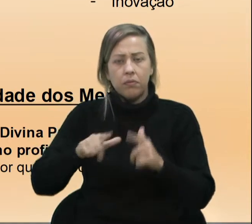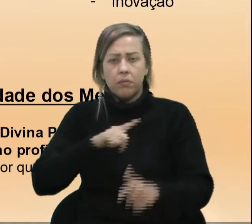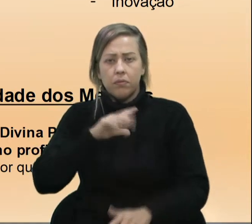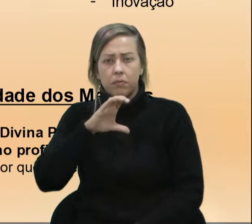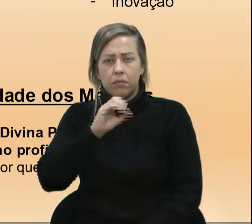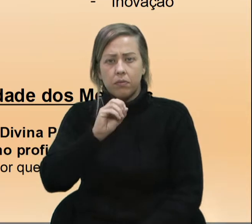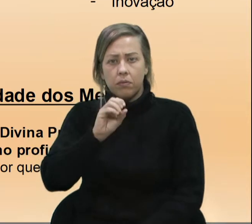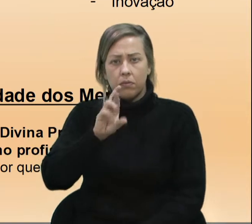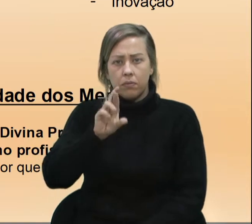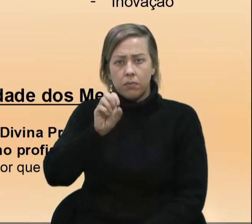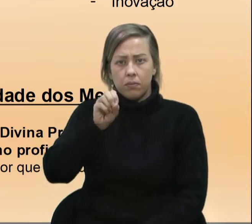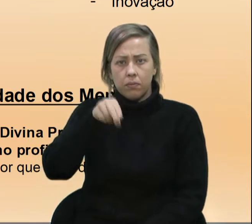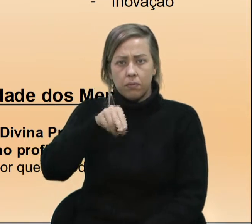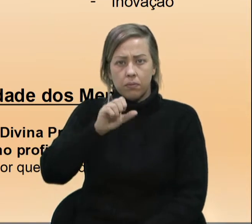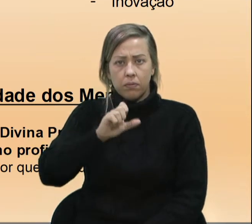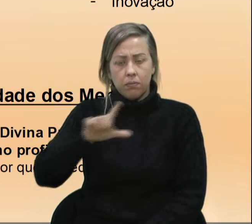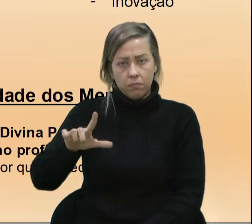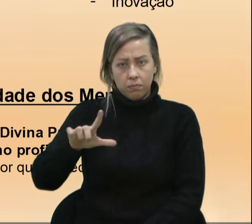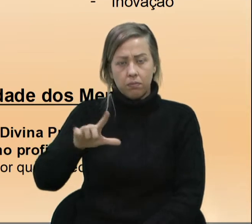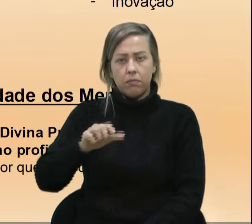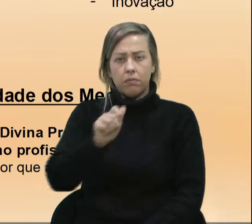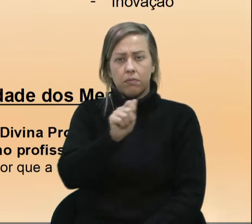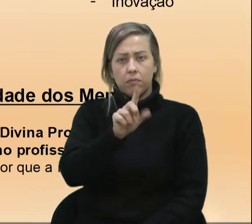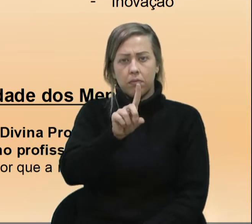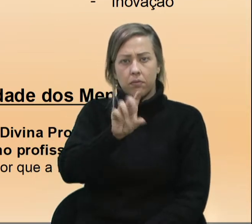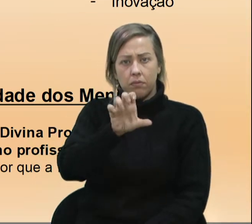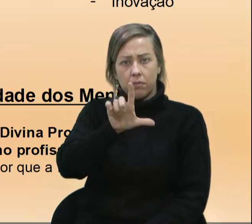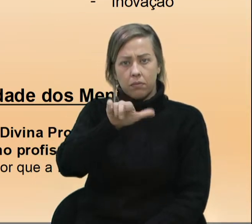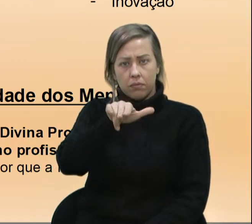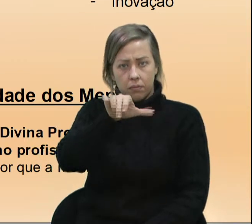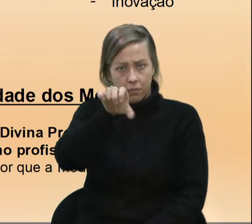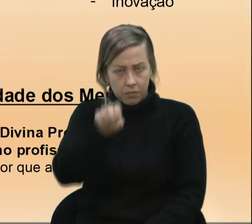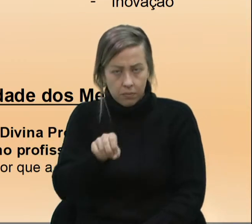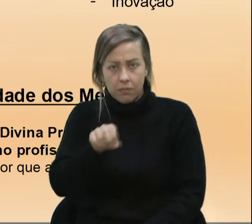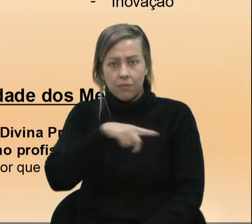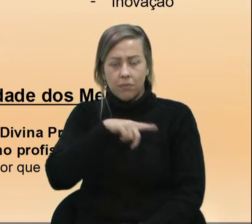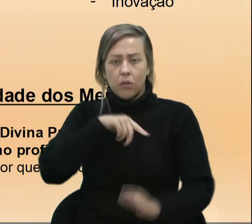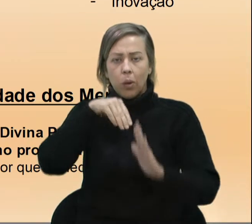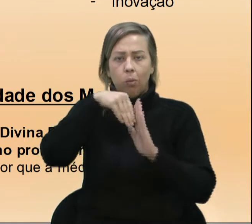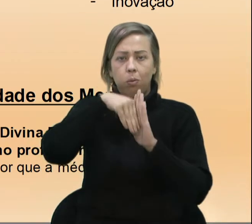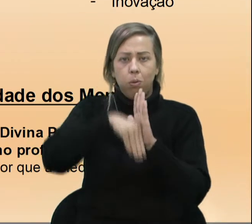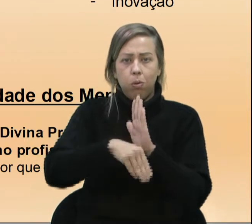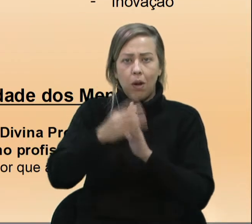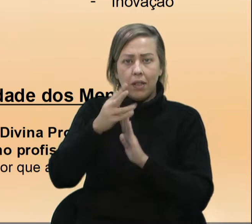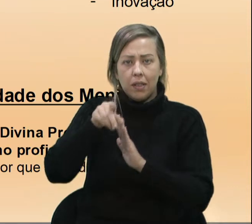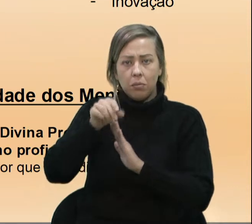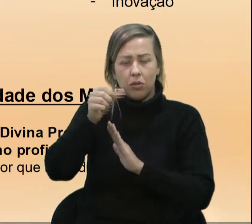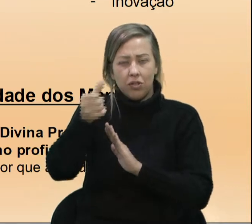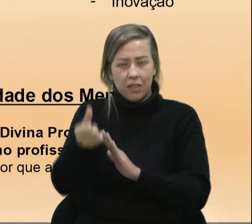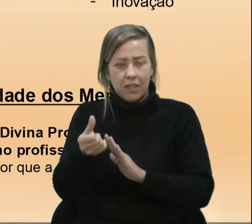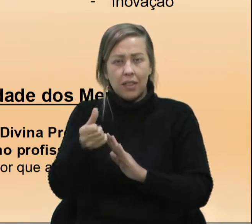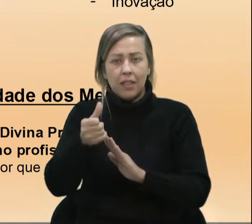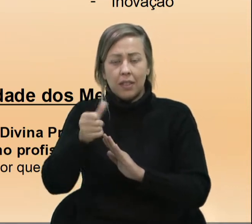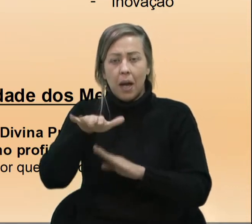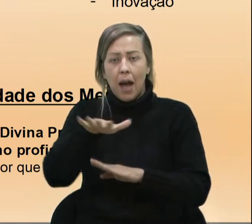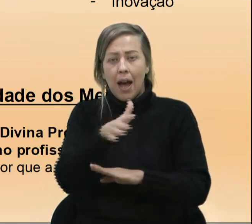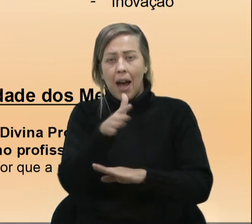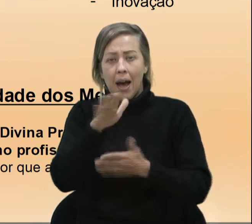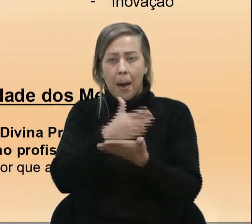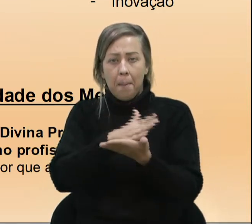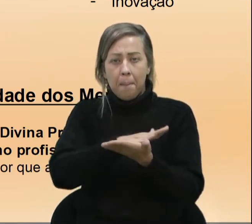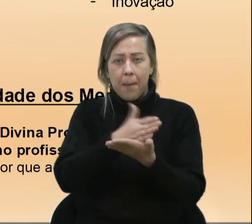Adelino Castelo Branco, que tinha uma queda do IDEB, então de 3,6 para 3,5, enquanto a média do estado é